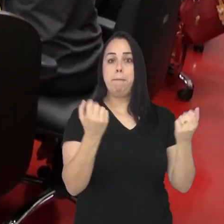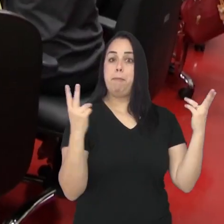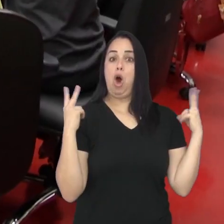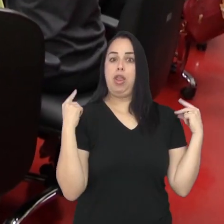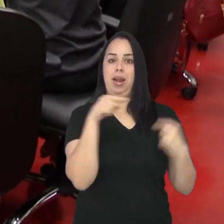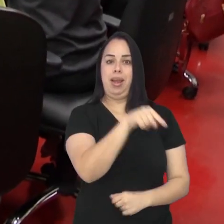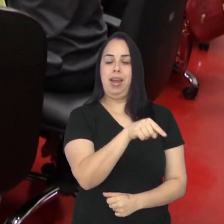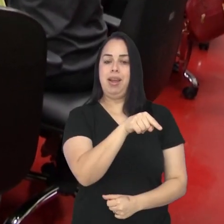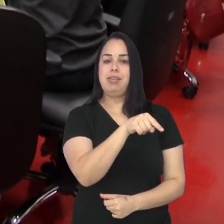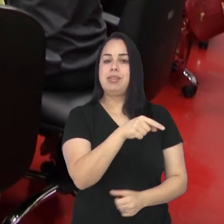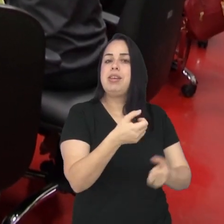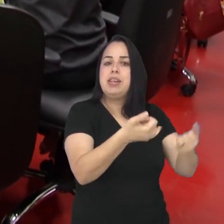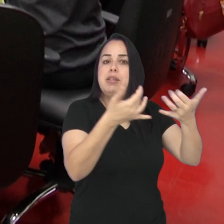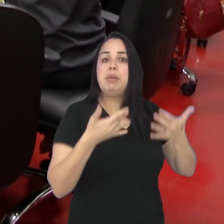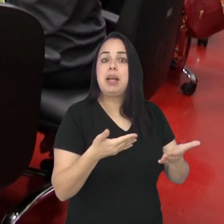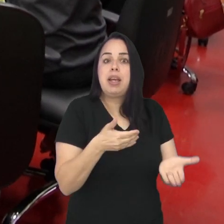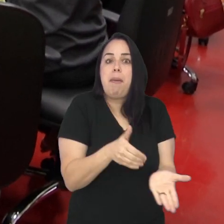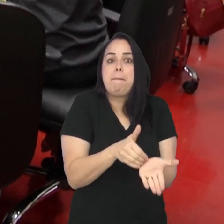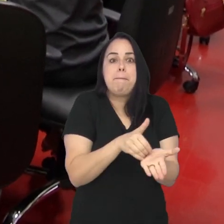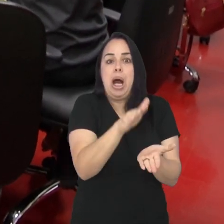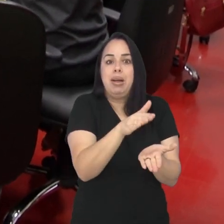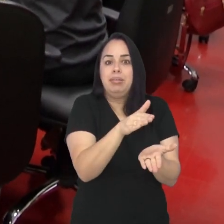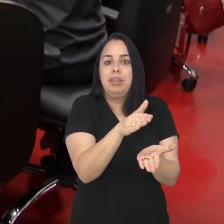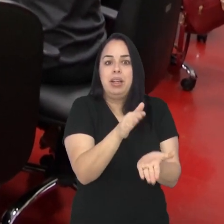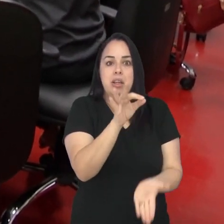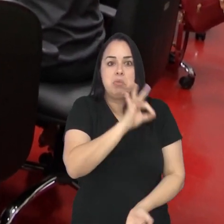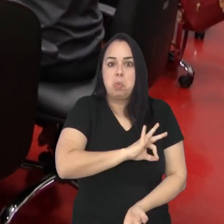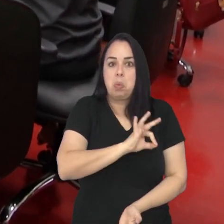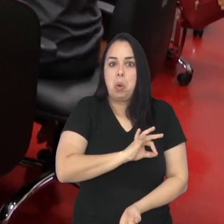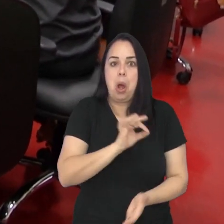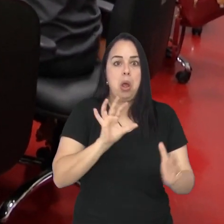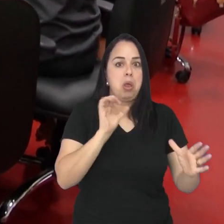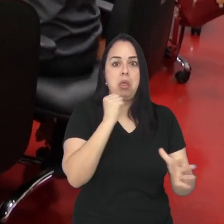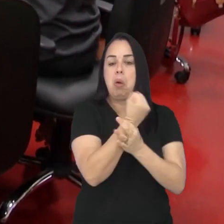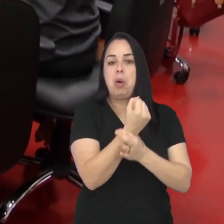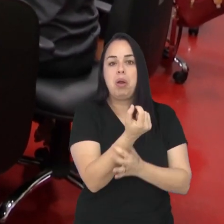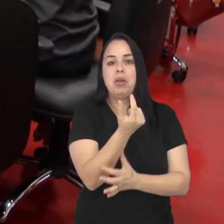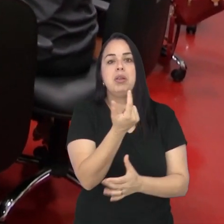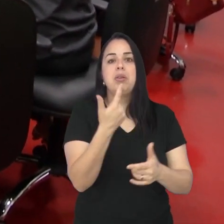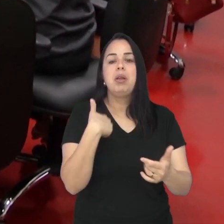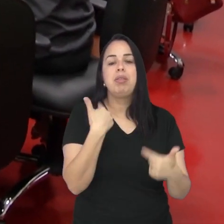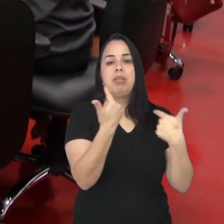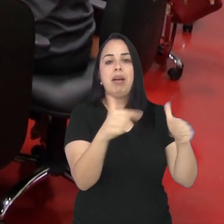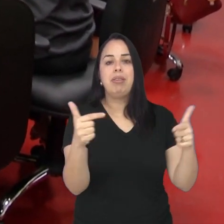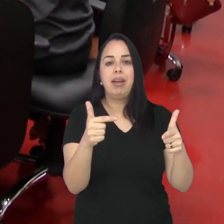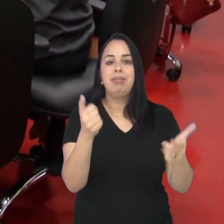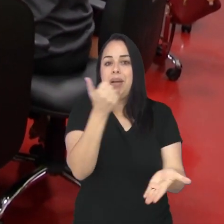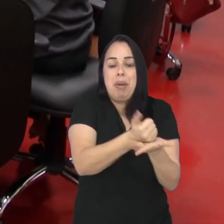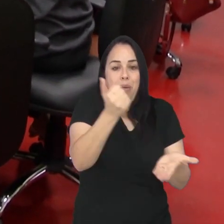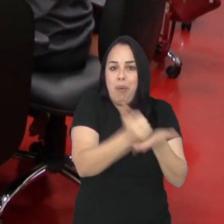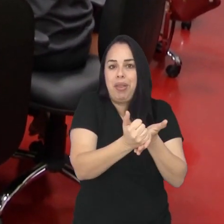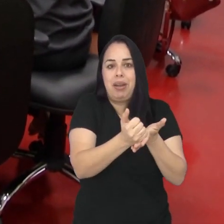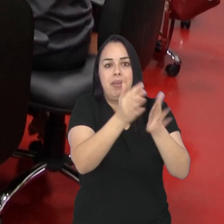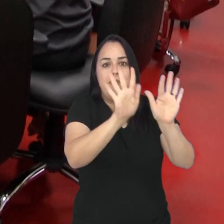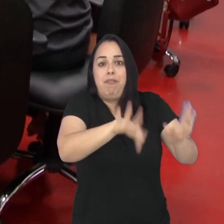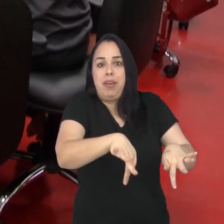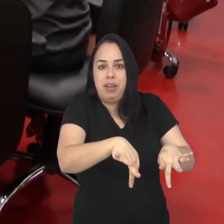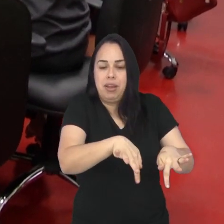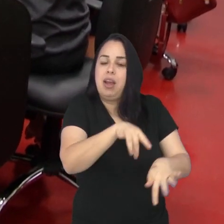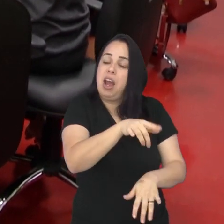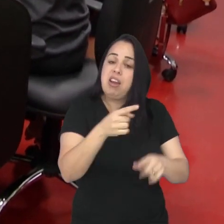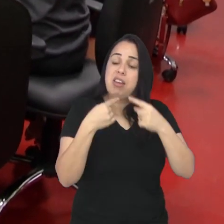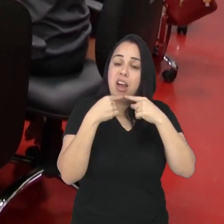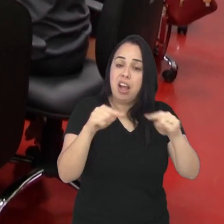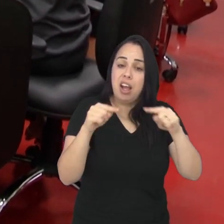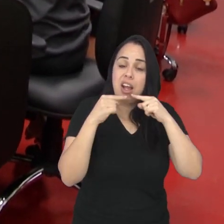Ambiental, que alegam terem sido demitidos e não estariam recebendo seguro-desemprego e a rescisão contratual. Os funcionários